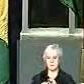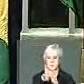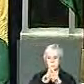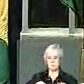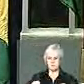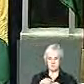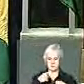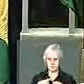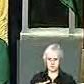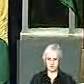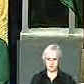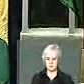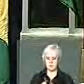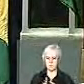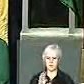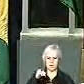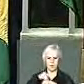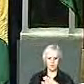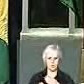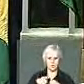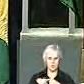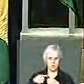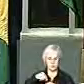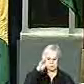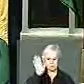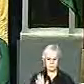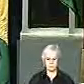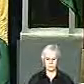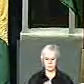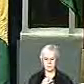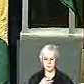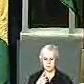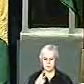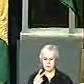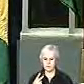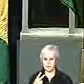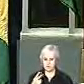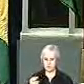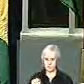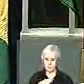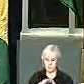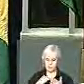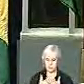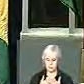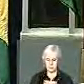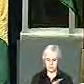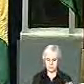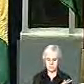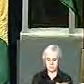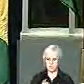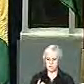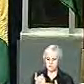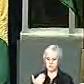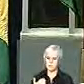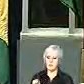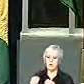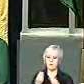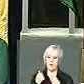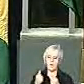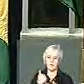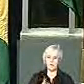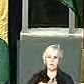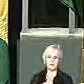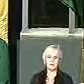principalmente no interior do Brasil, de 422 novas escolas técnicas que asseguram a qualidade educacional